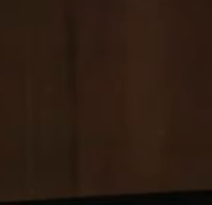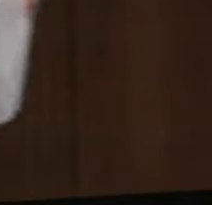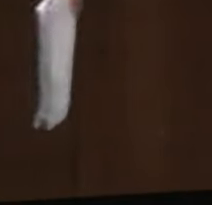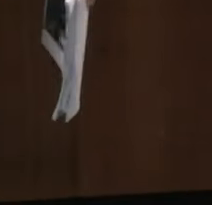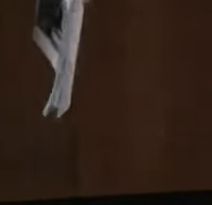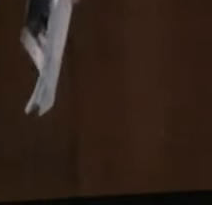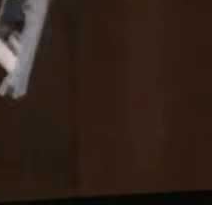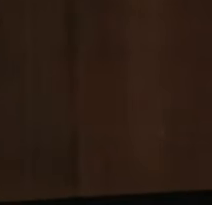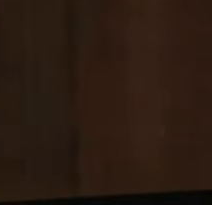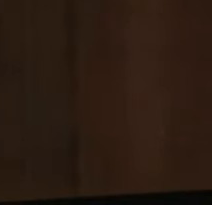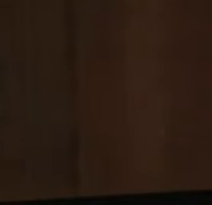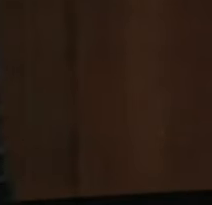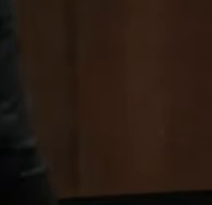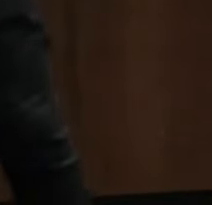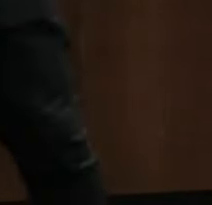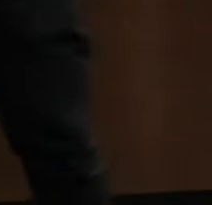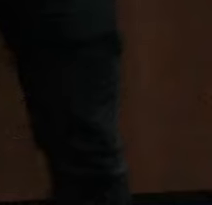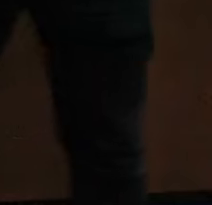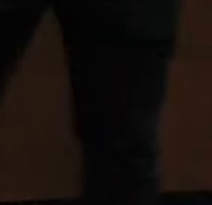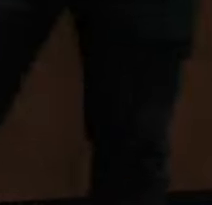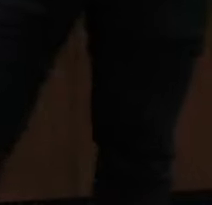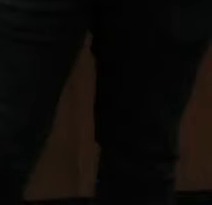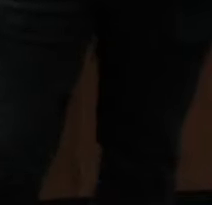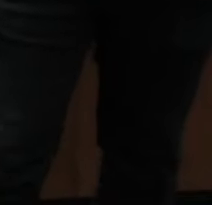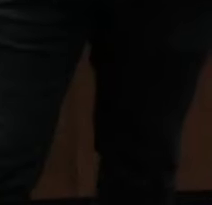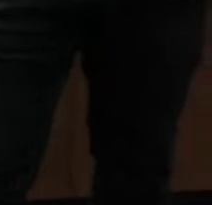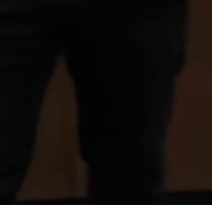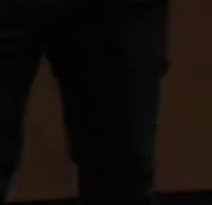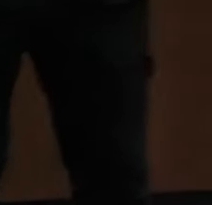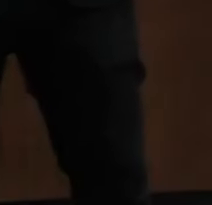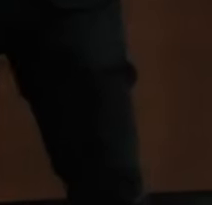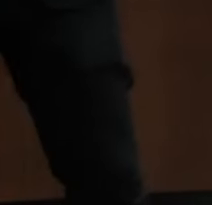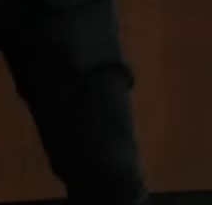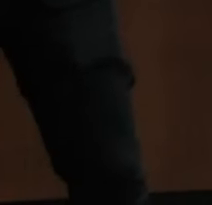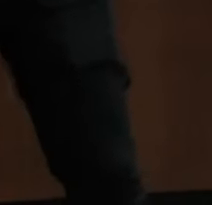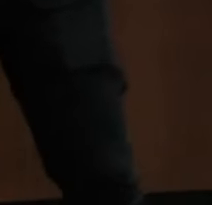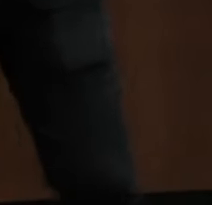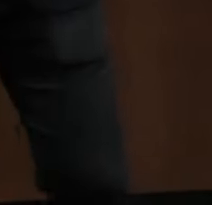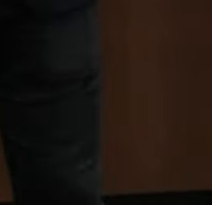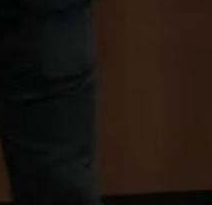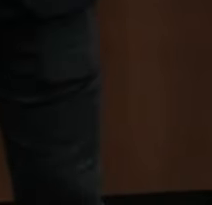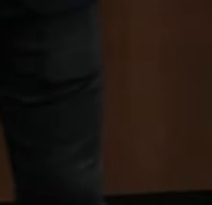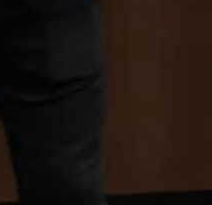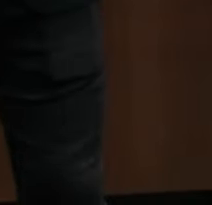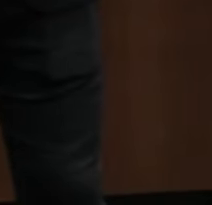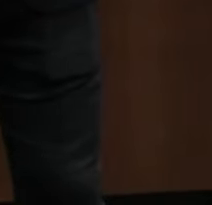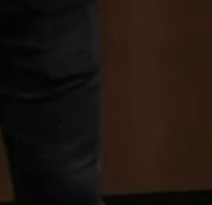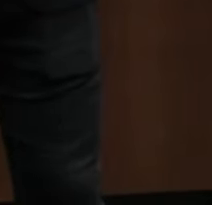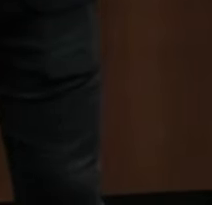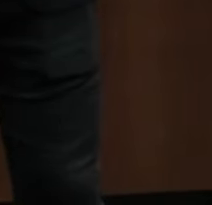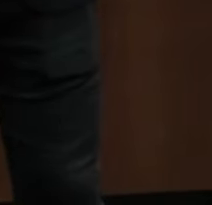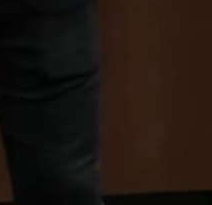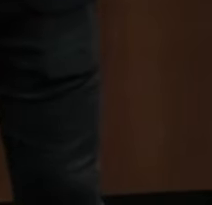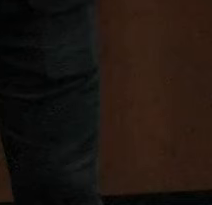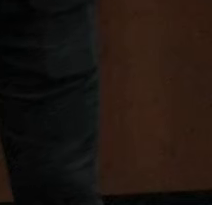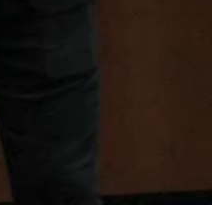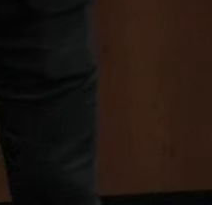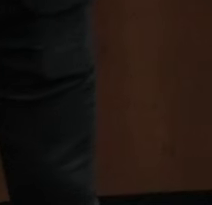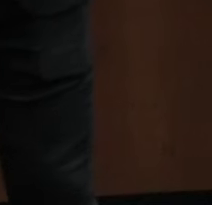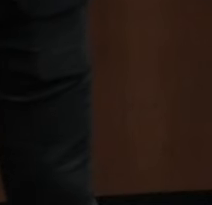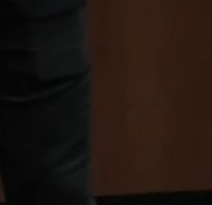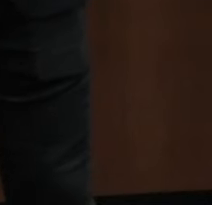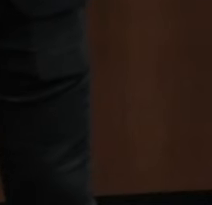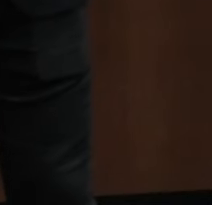visando a maximização dos rendimentos e minimização do nível de risco. 4. Autorizar os resgates dos recursos do